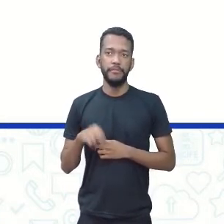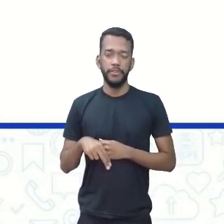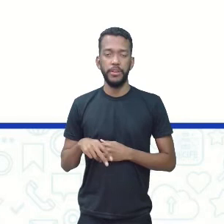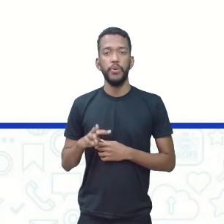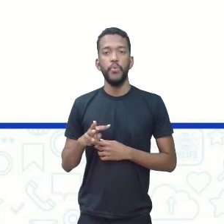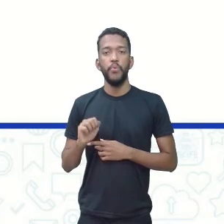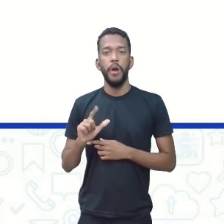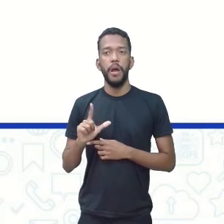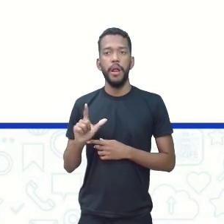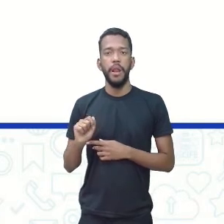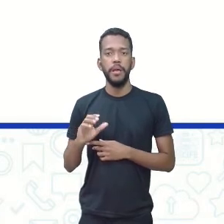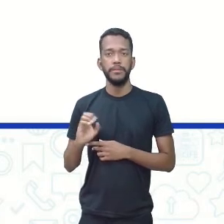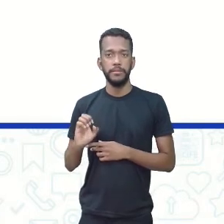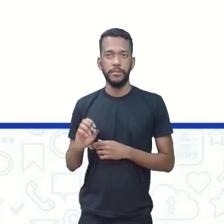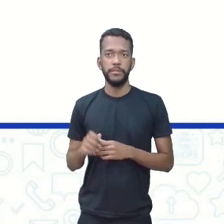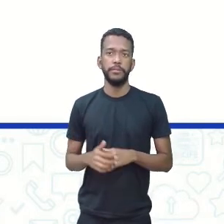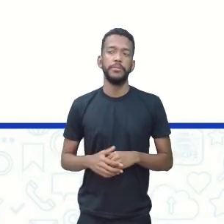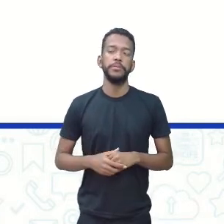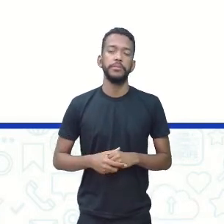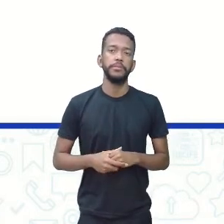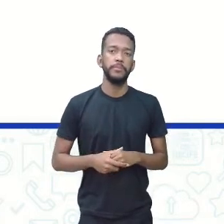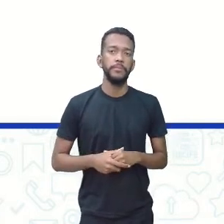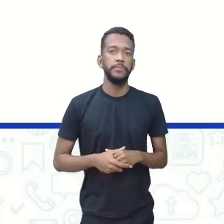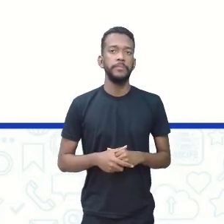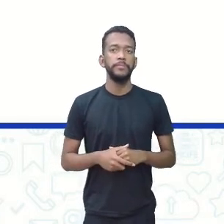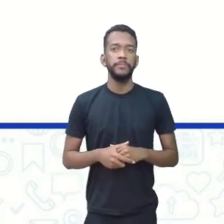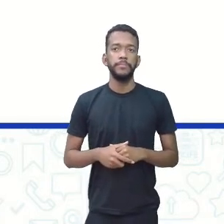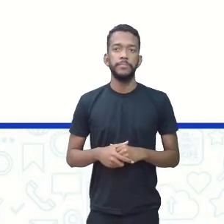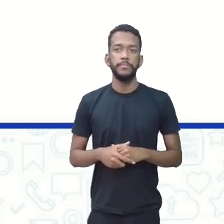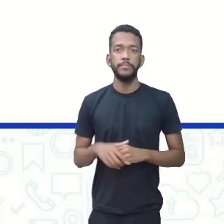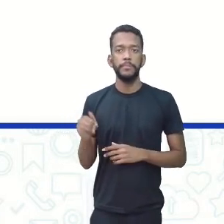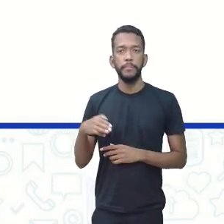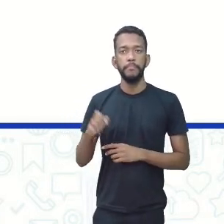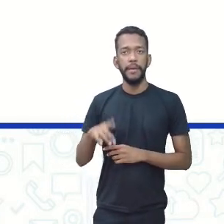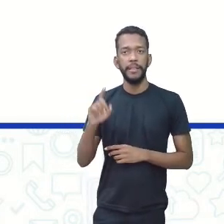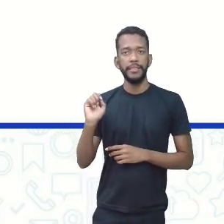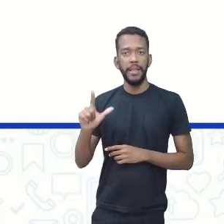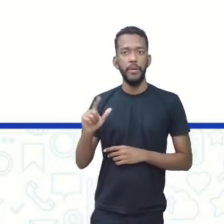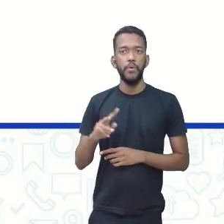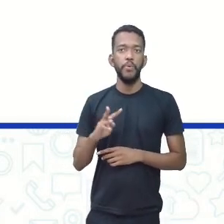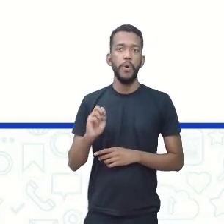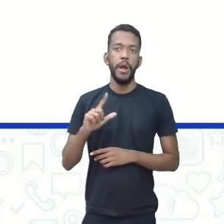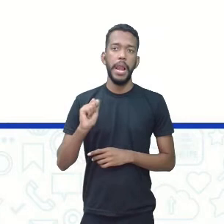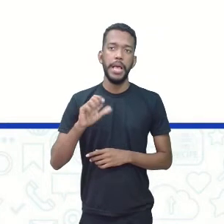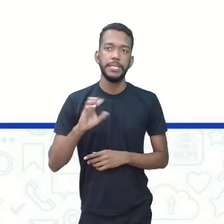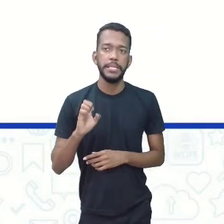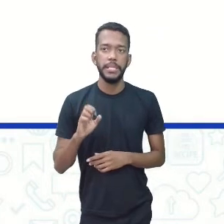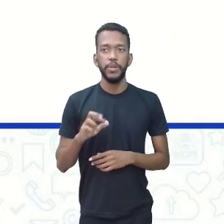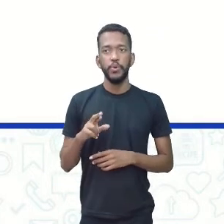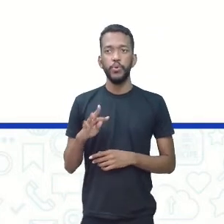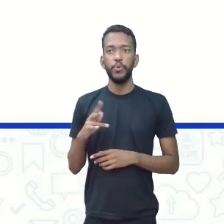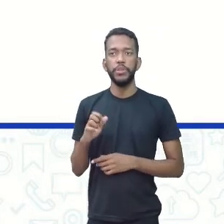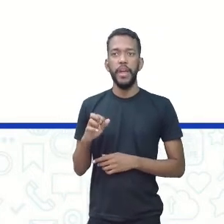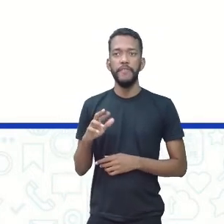Professora, não ouvi falar nenhum desse ainda. Então, descarta. Mendel, Wallace e Rutherford.